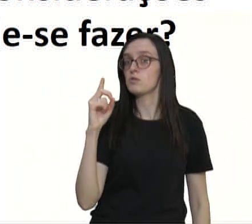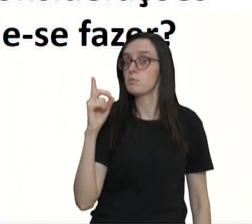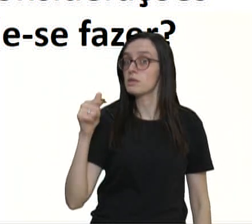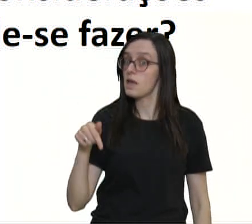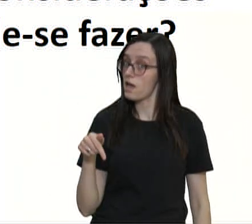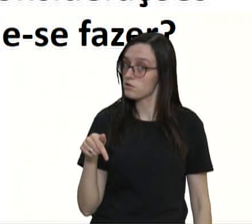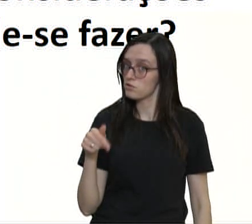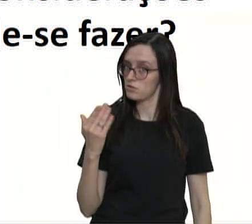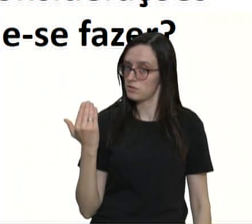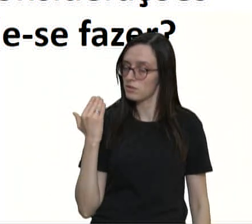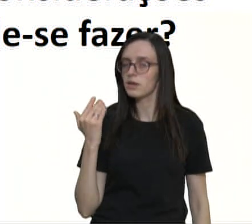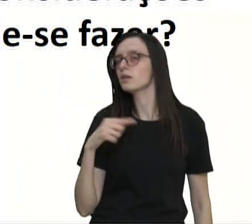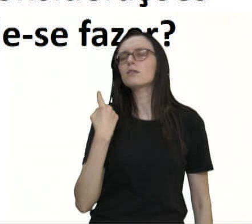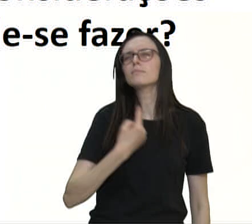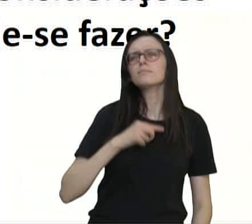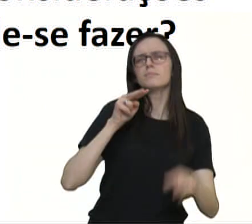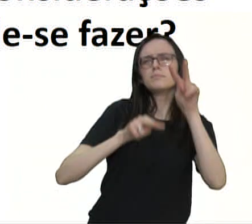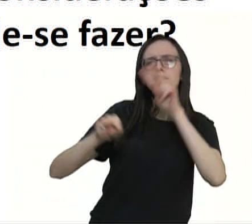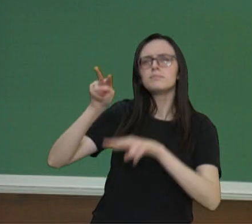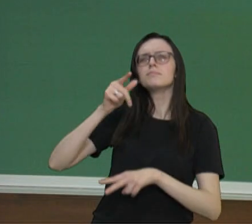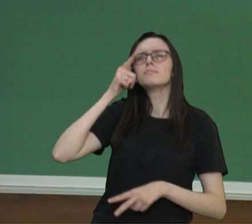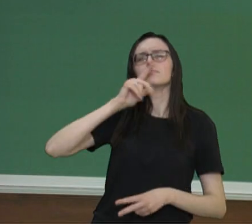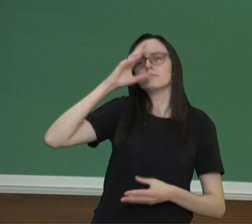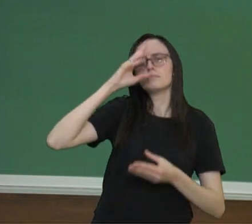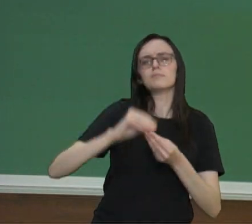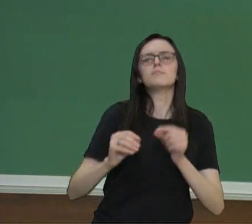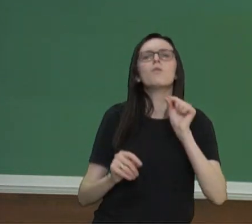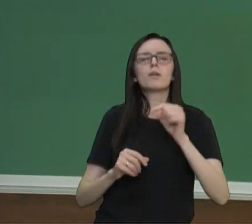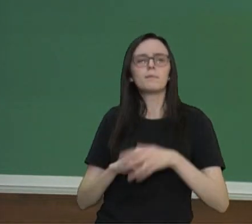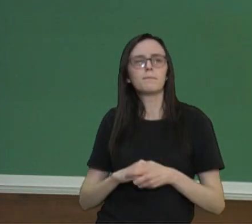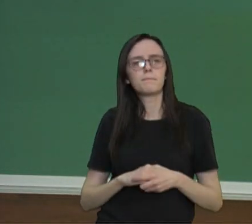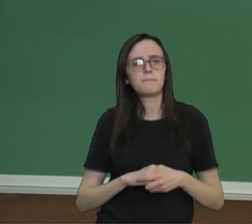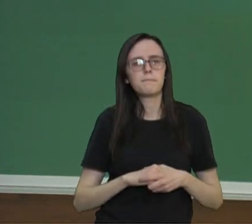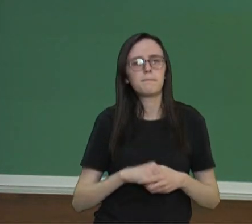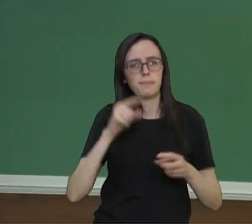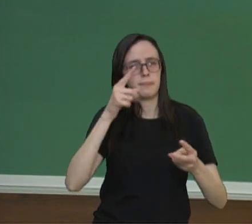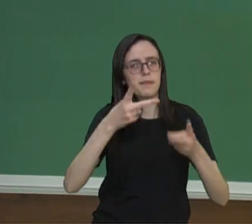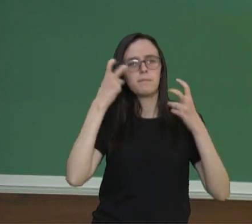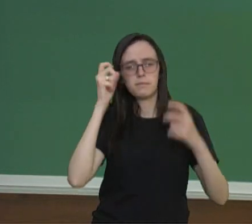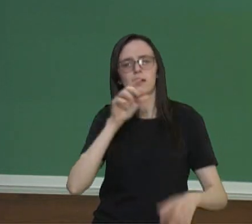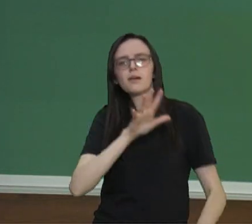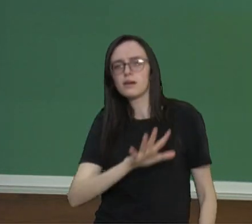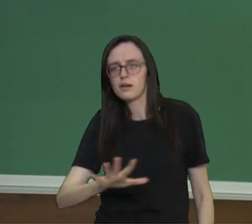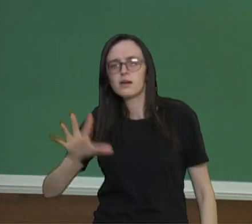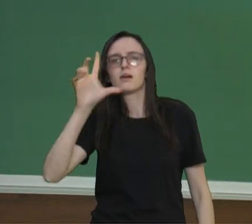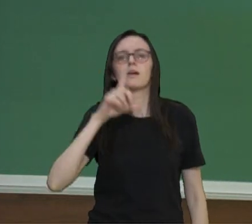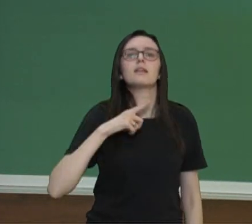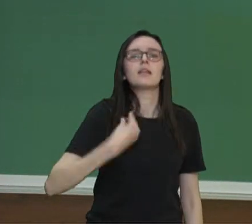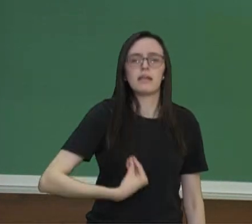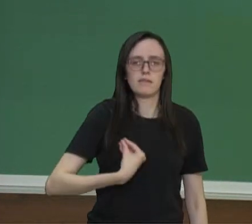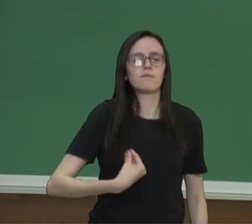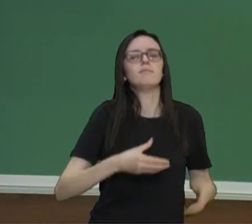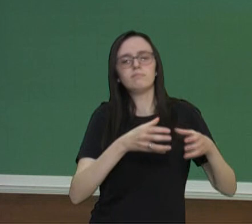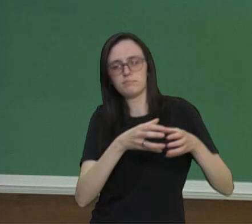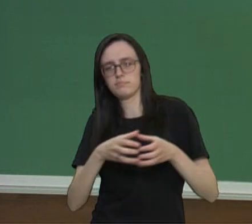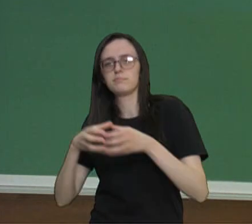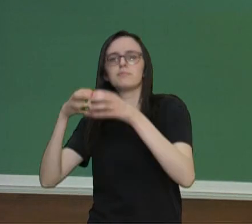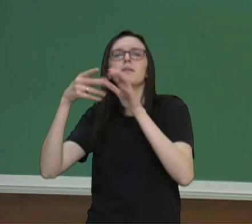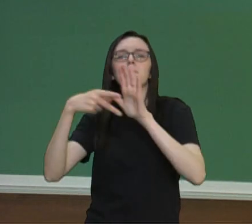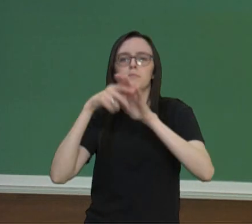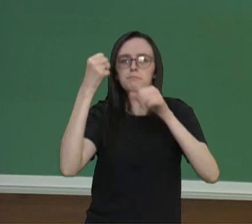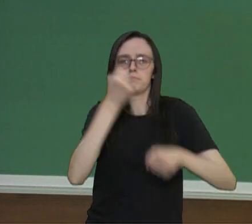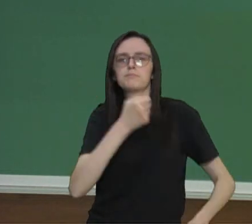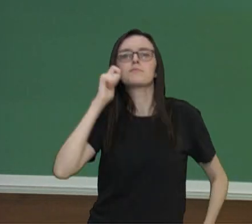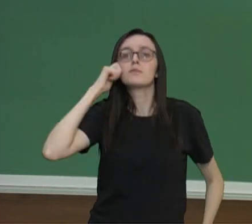2017, que considerações pode-se fazer? Você percebeu que existe a presença de comunidades quilombolas